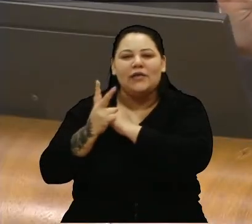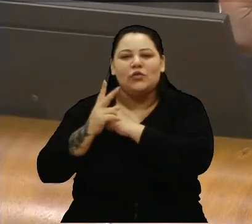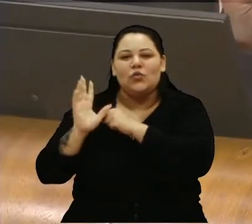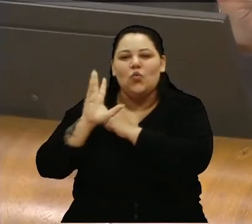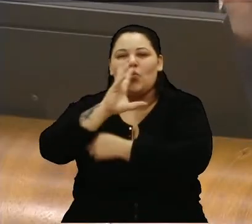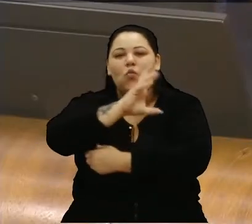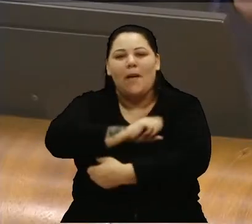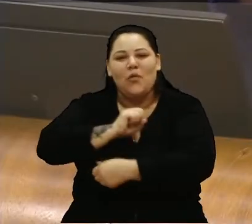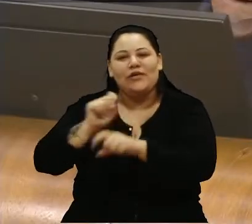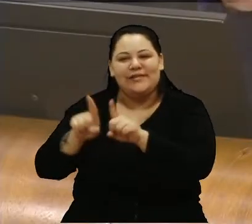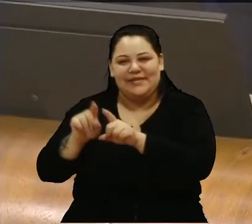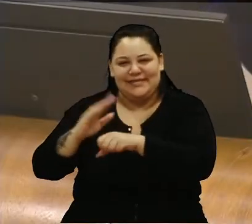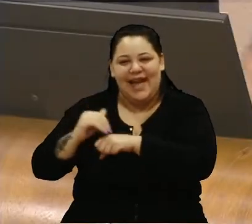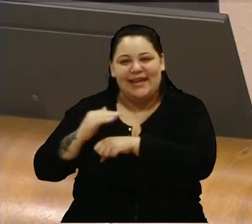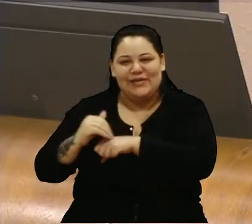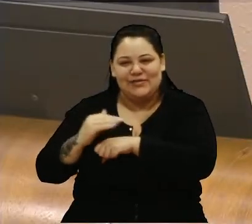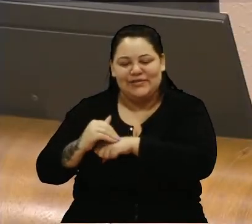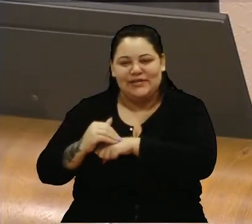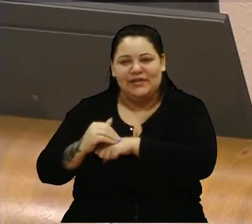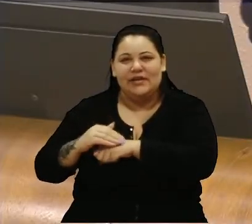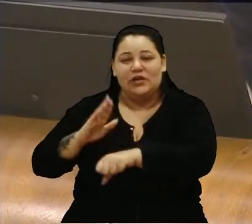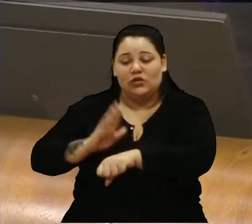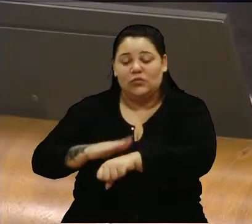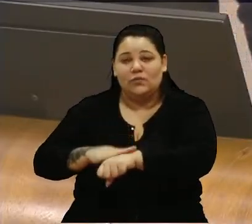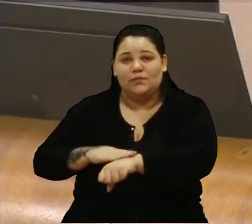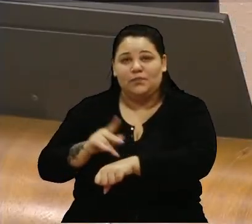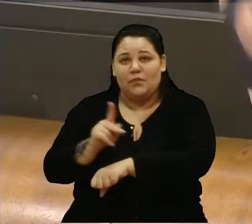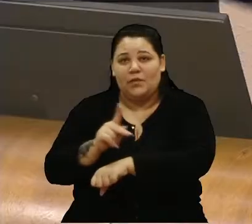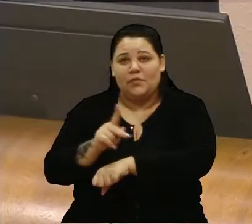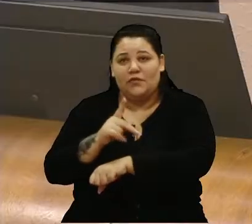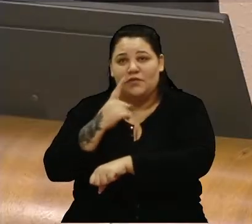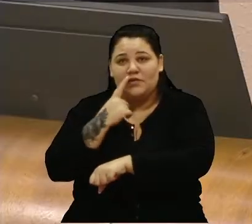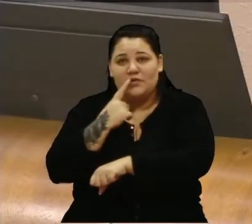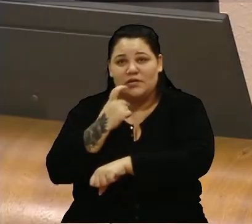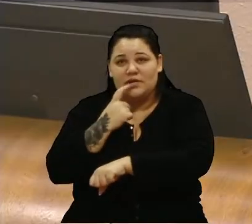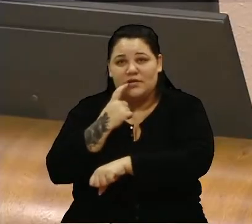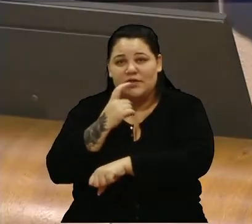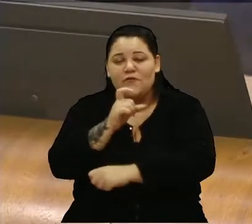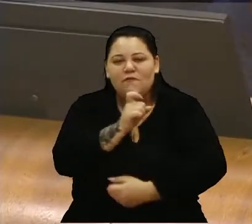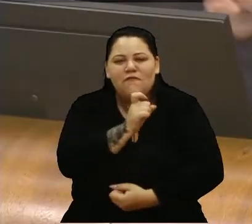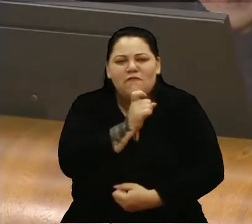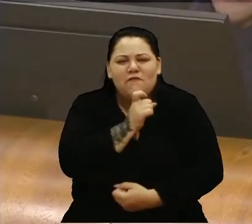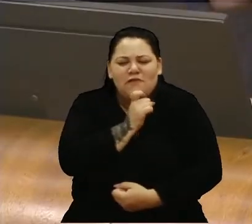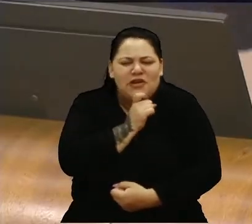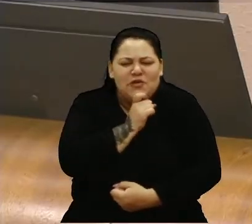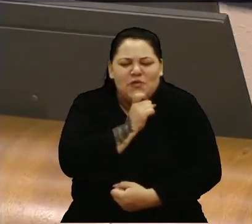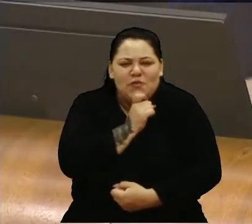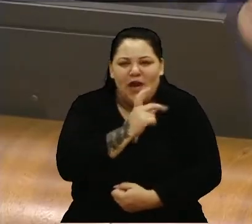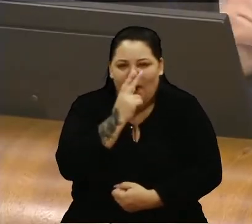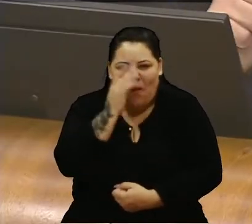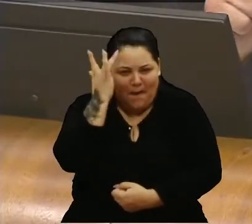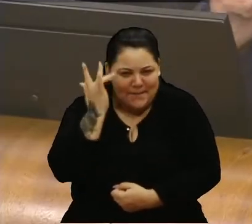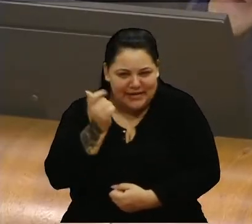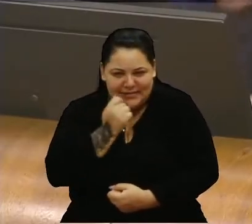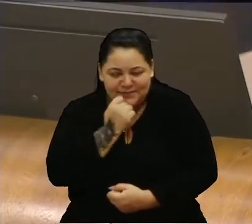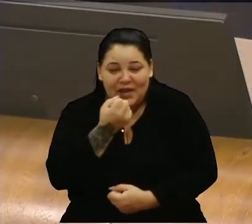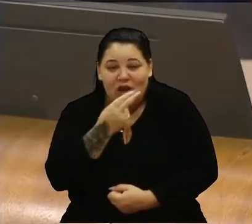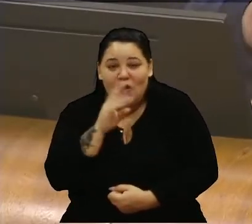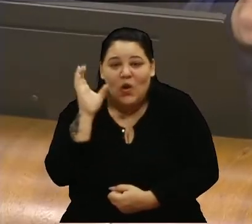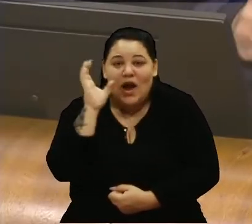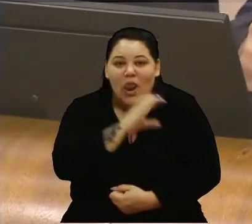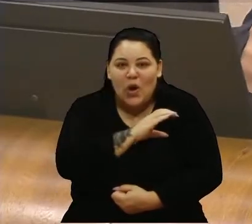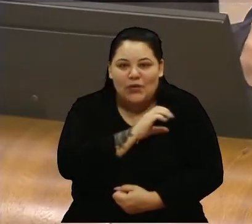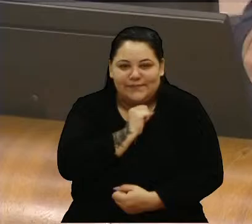amor. E quando essa prof, vereadora Rose, num frio, como vai ser amanhã, ou num calor intenso,